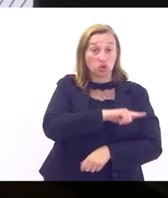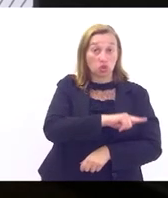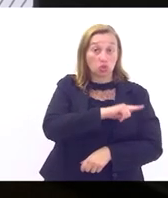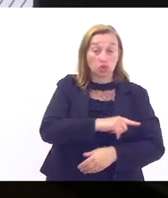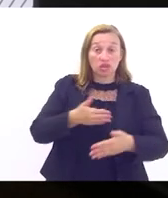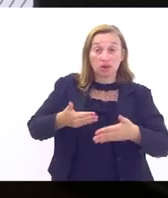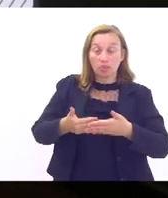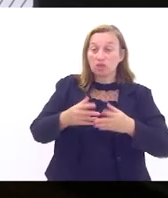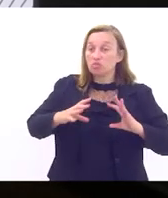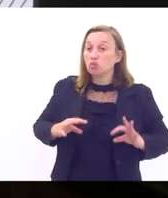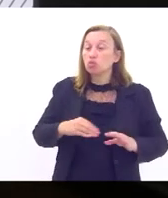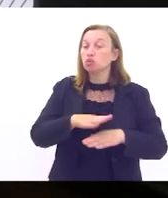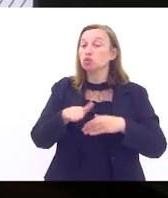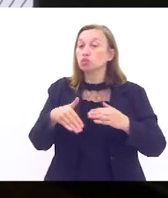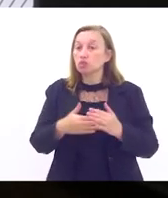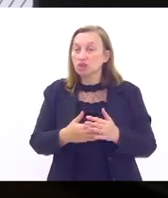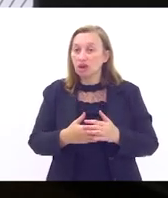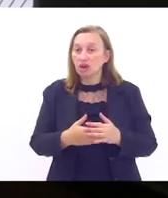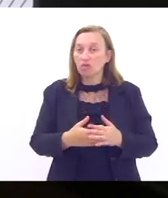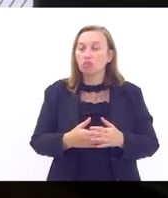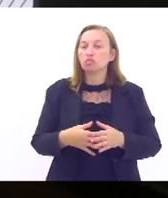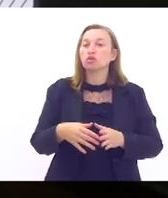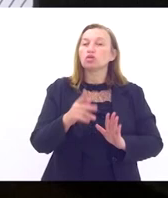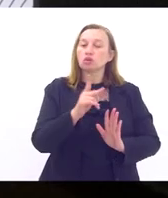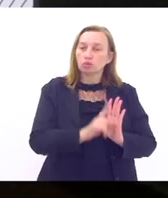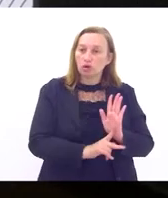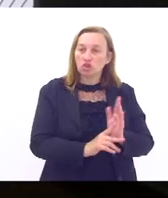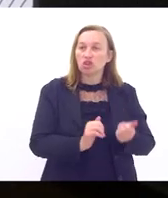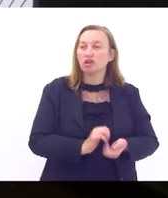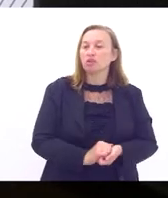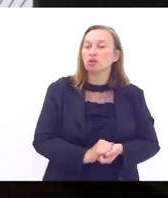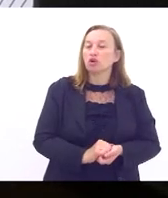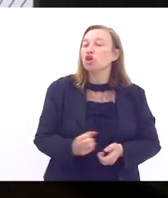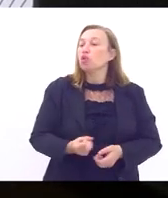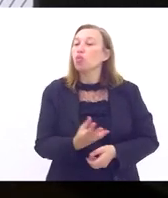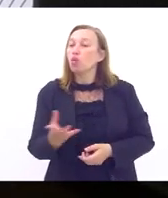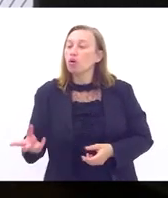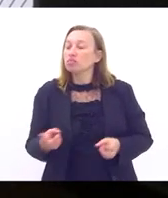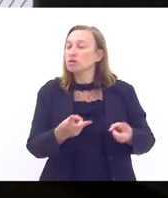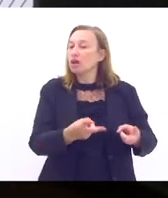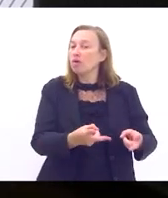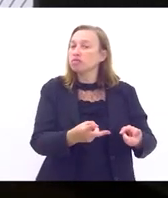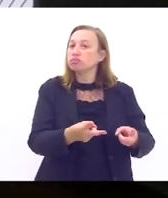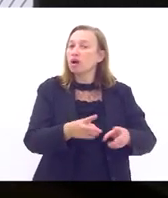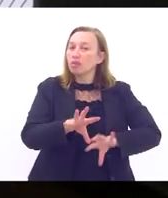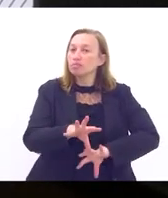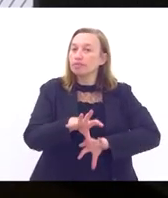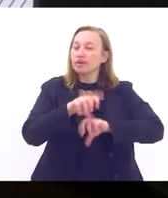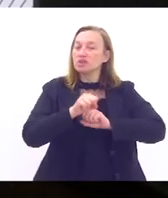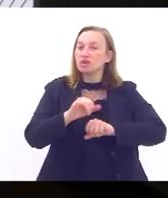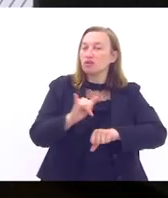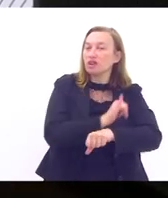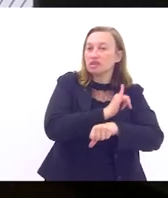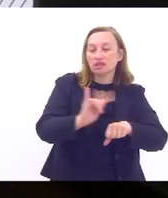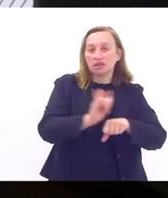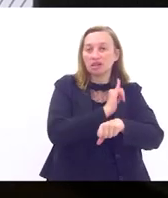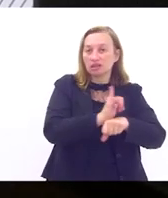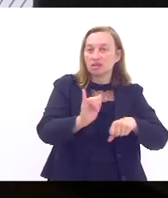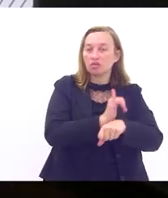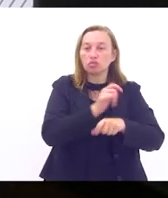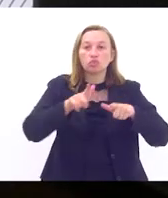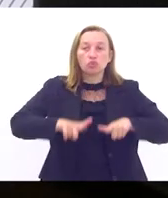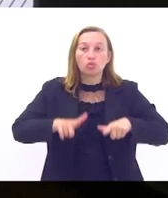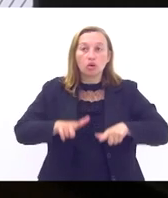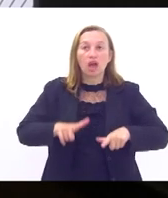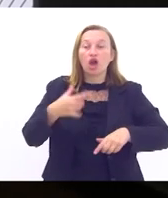aproximou totalmente do projeto, e o quanto que ela capitaneou a articulação intersetorial, como